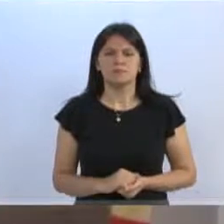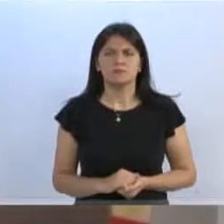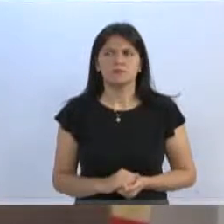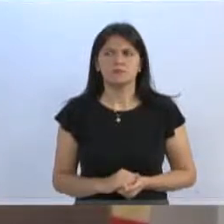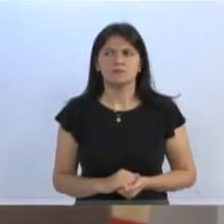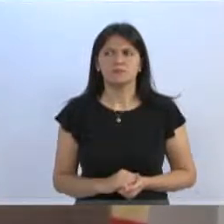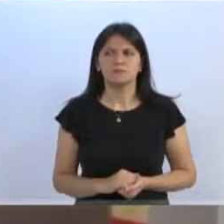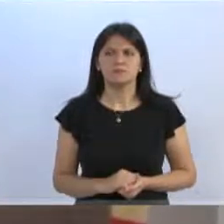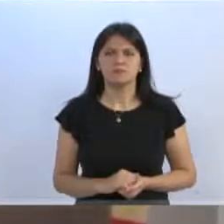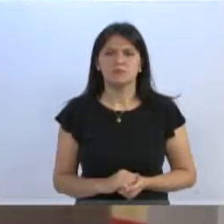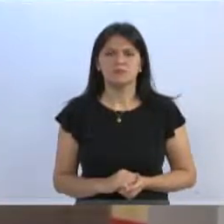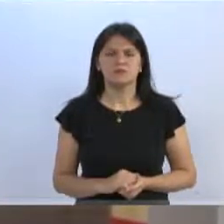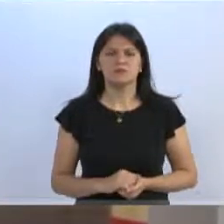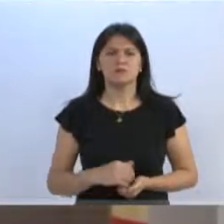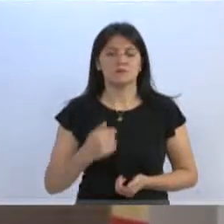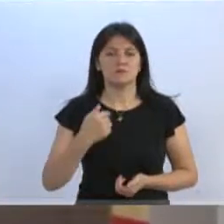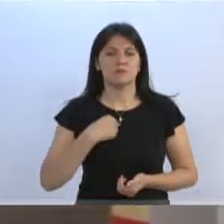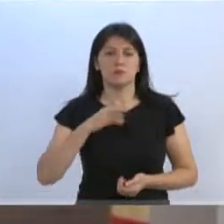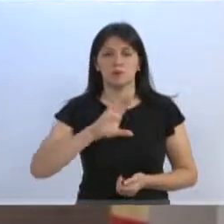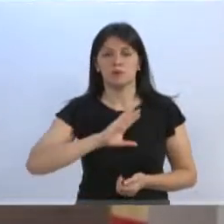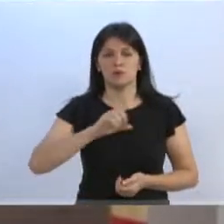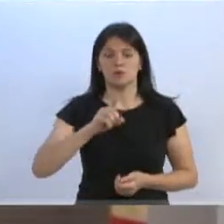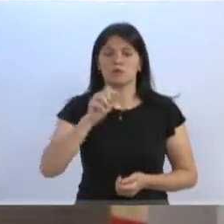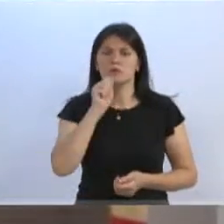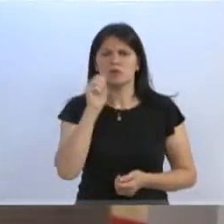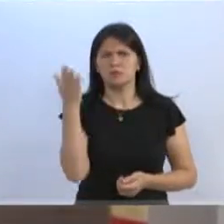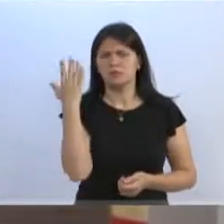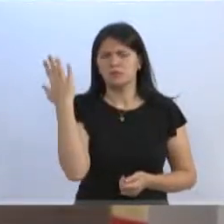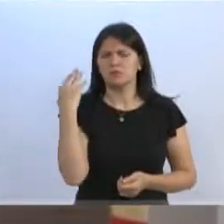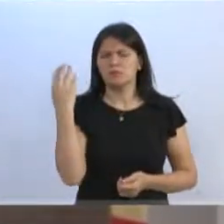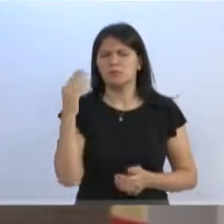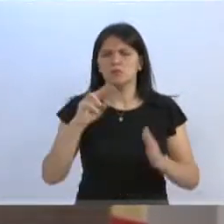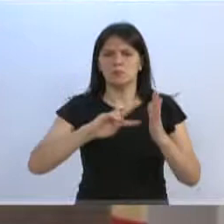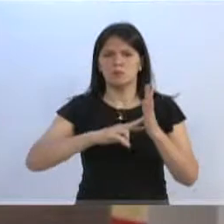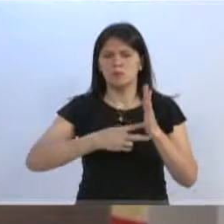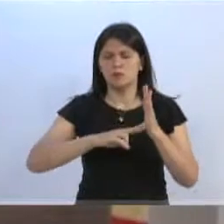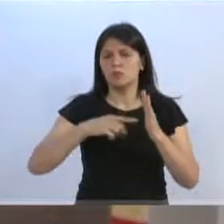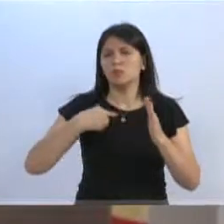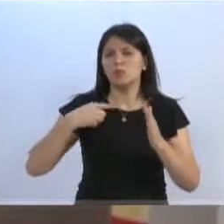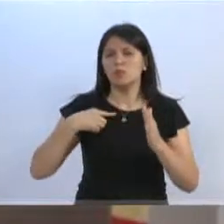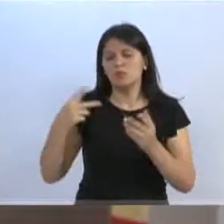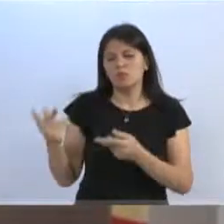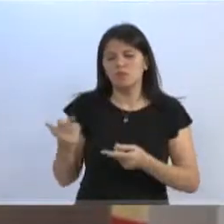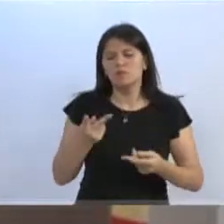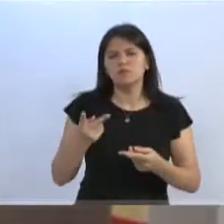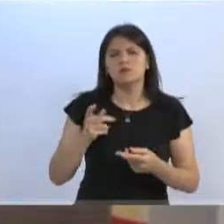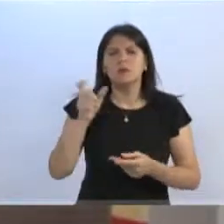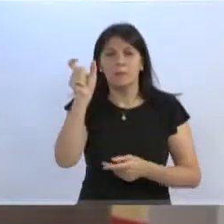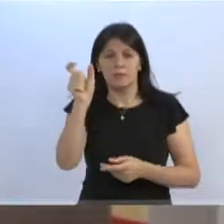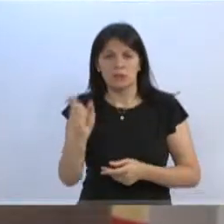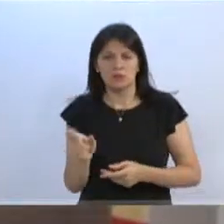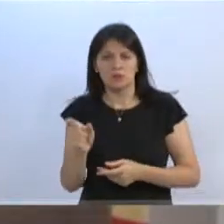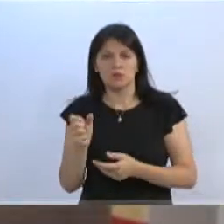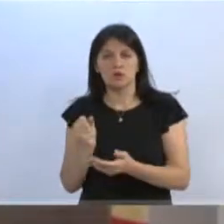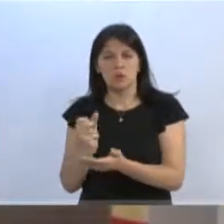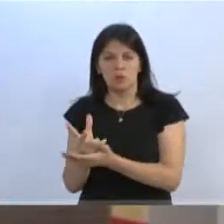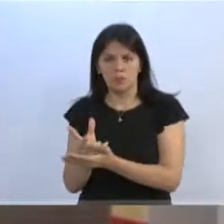ainda era coordenador do PROCON, eu recebi a visita de um consumidor